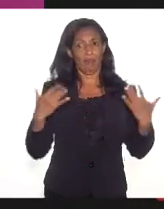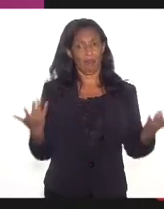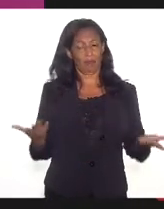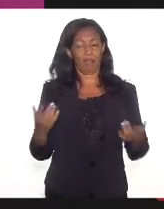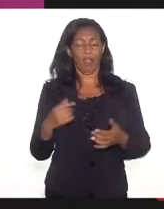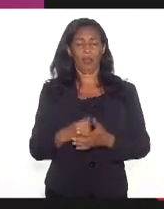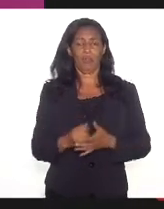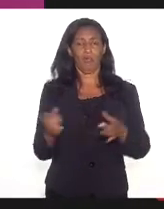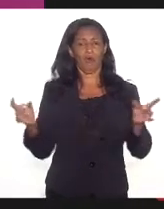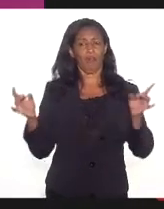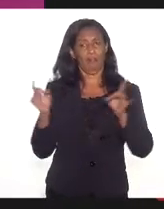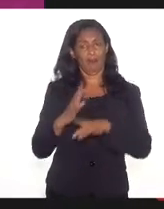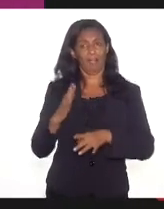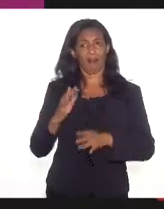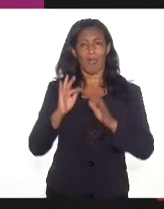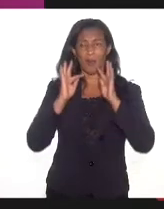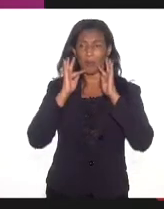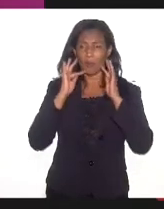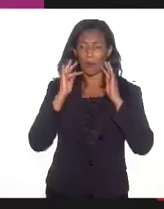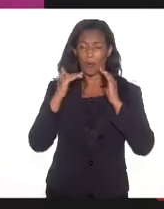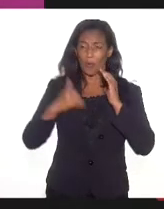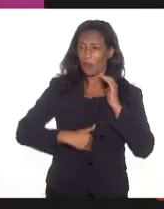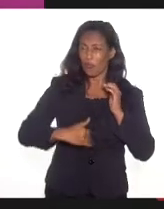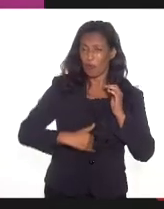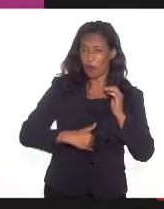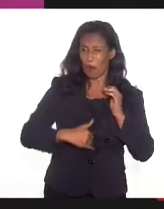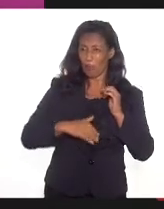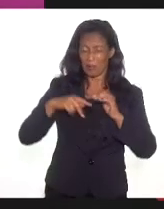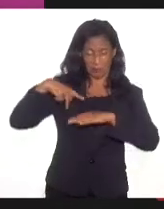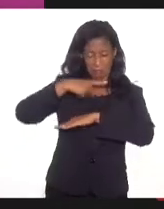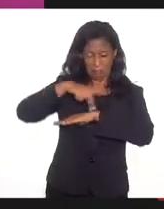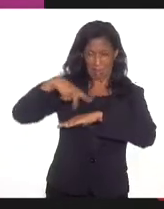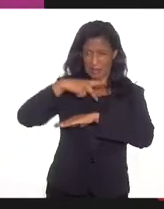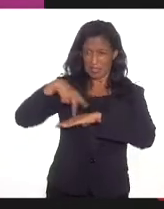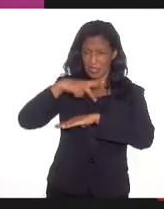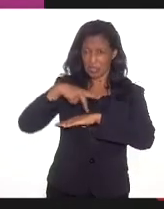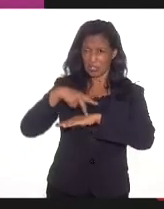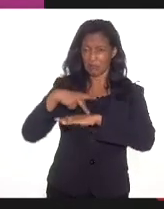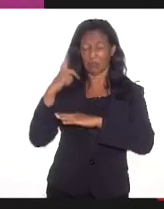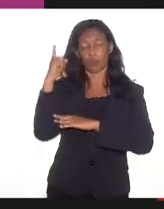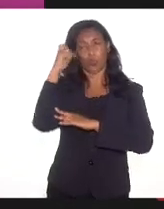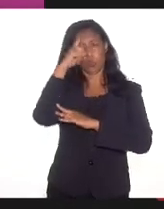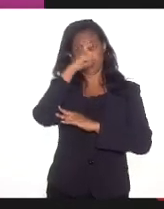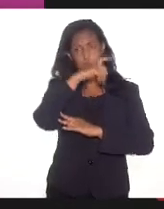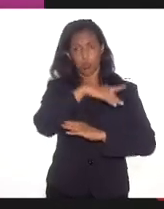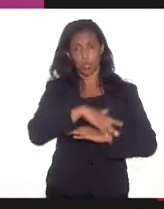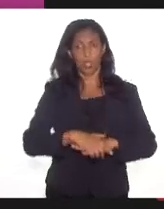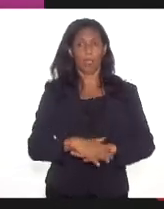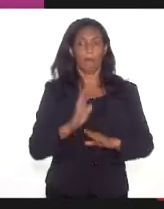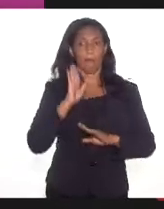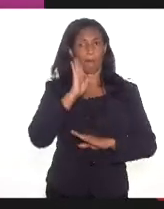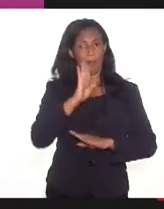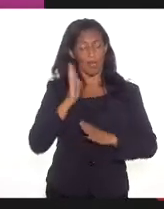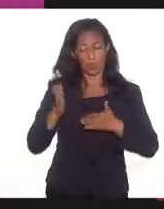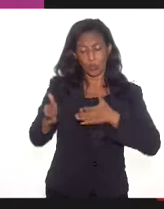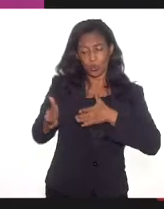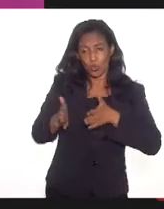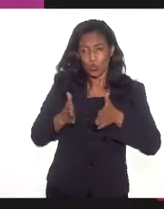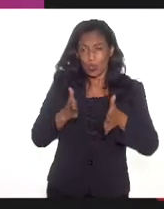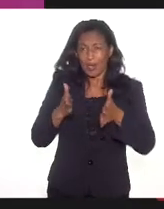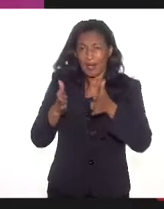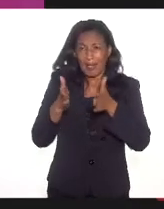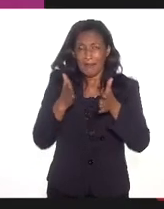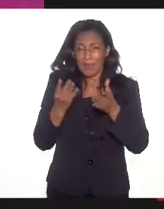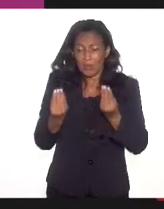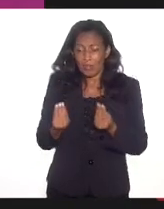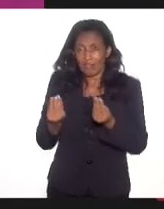acabar com a fome num país de tanta desigualdade é difícil mas o caminho estava posto e o caminho